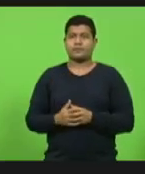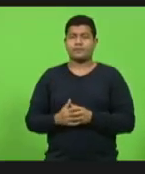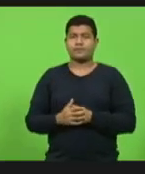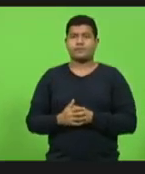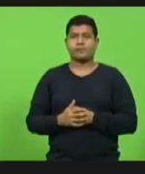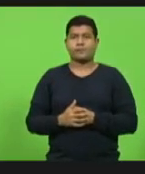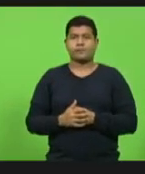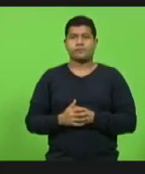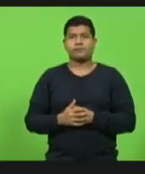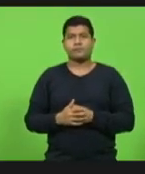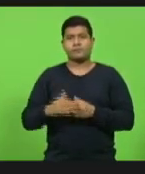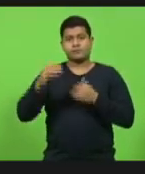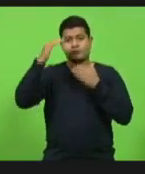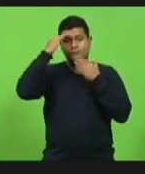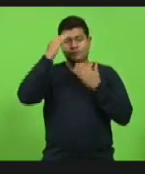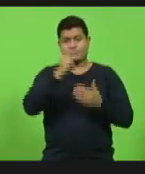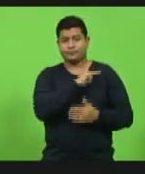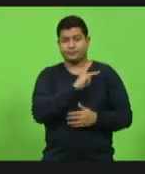Obrigado, senhor presidente.